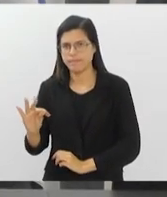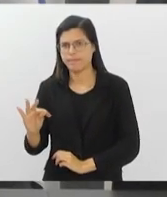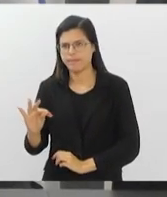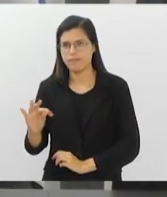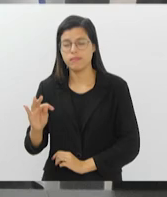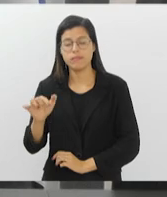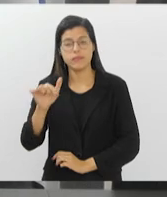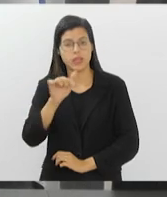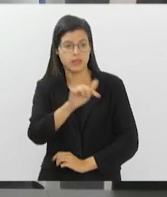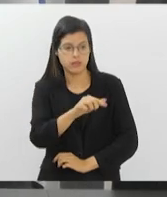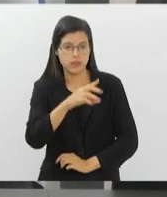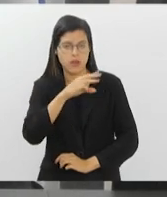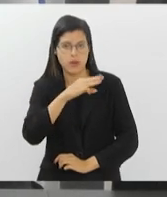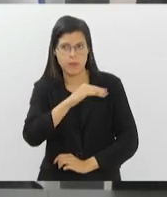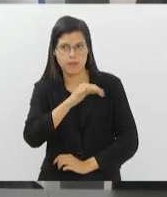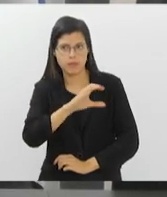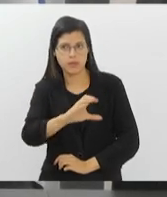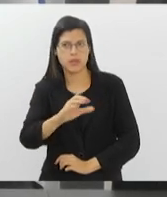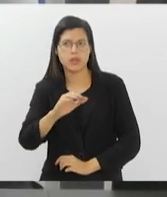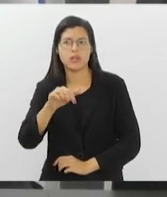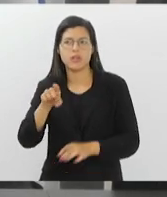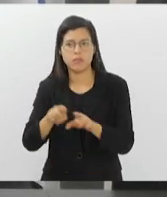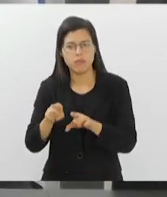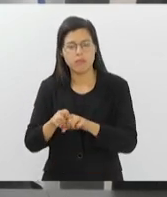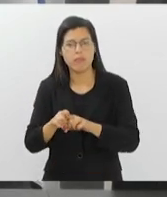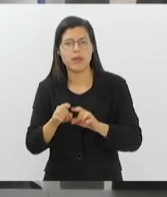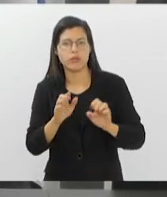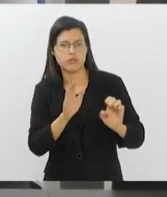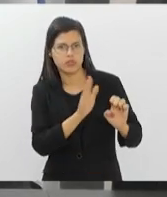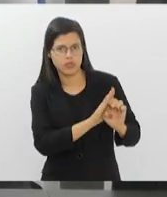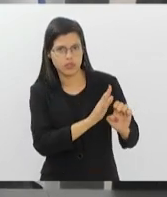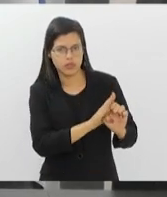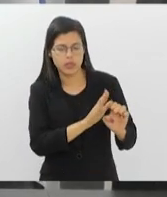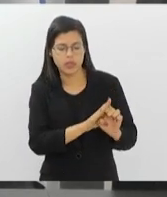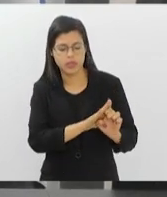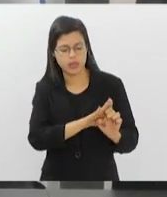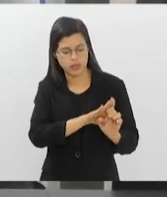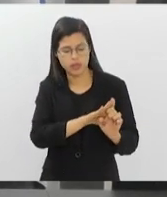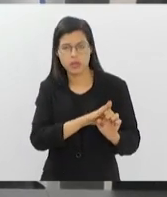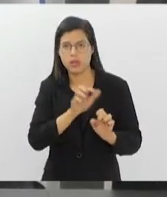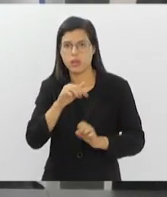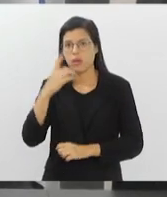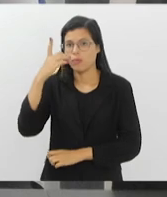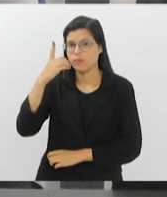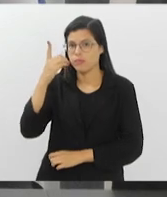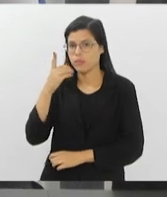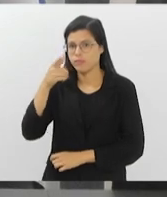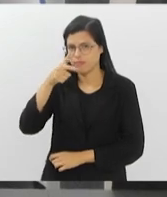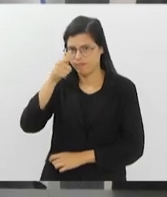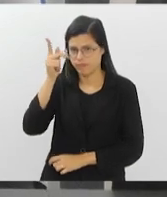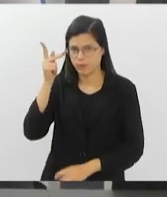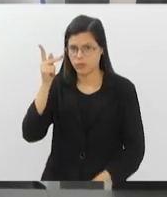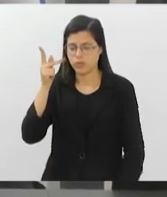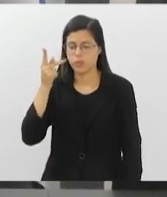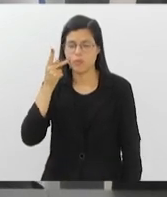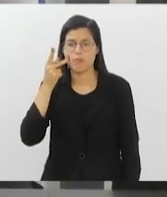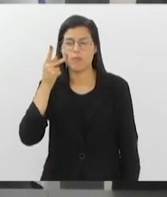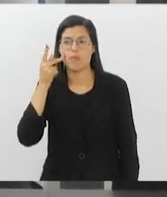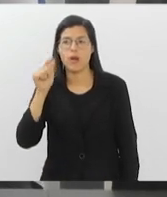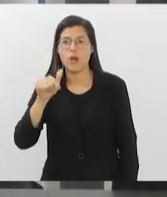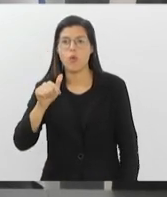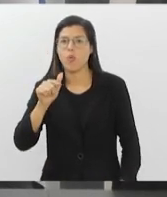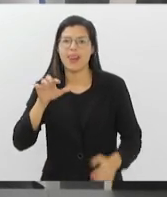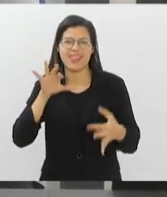um homem de esquerda com a sua trajetória. Deputado Luiz Paulo, que é o guardião das questões relacionadas